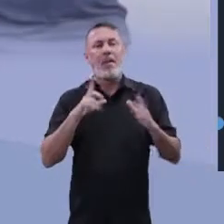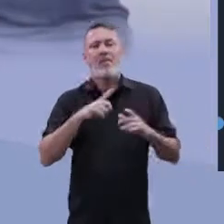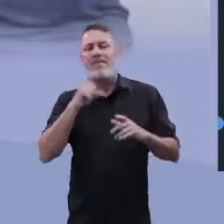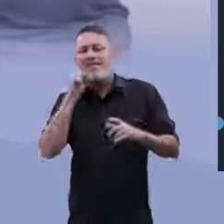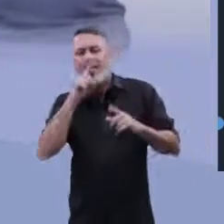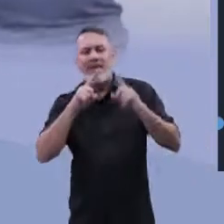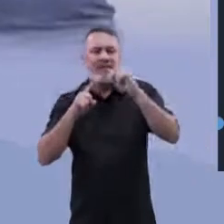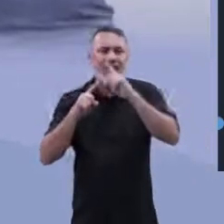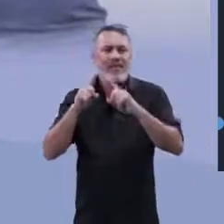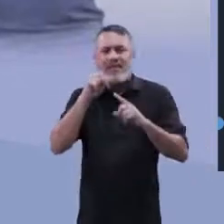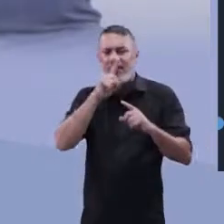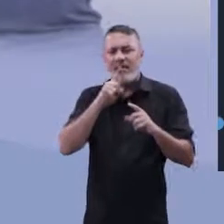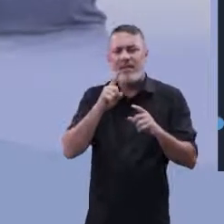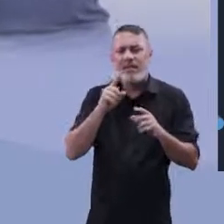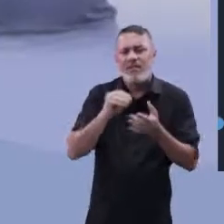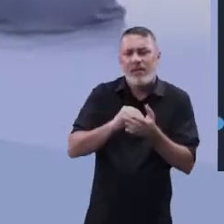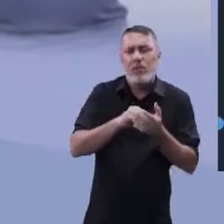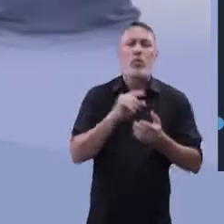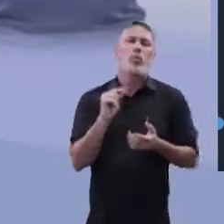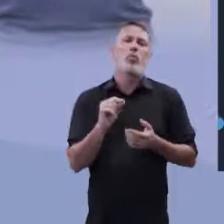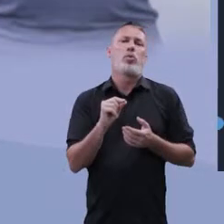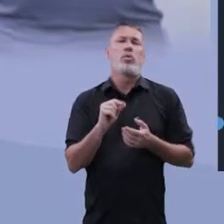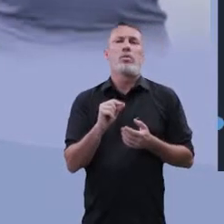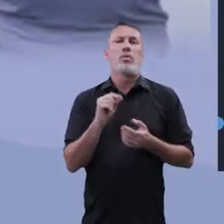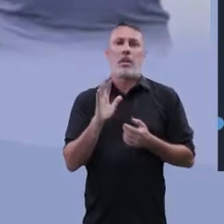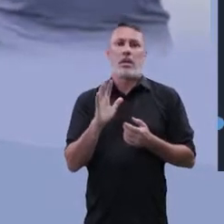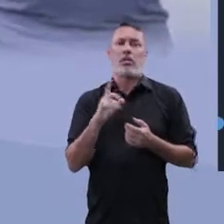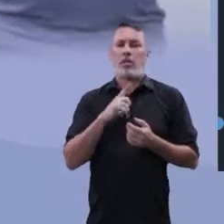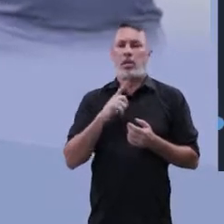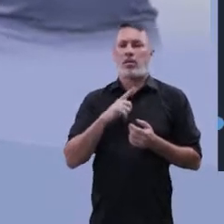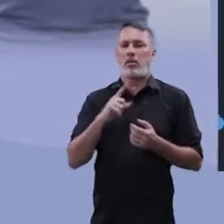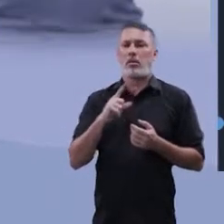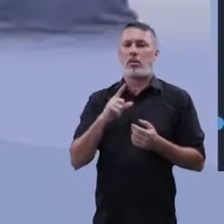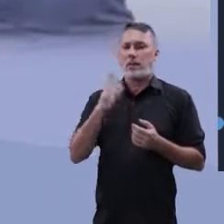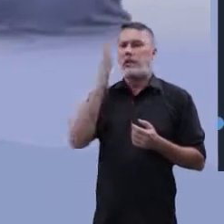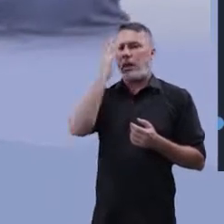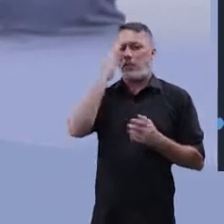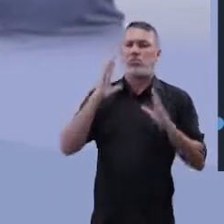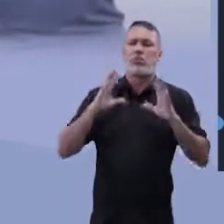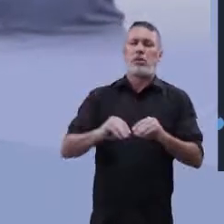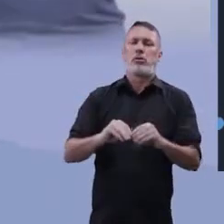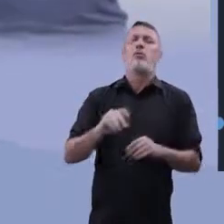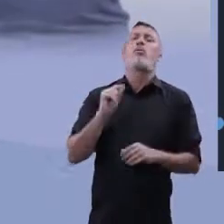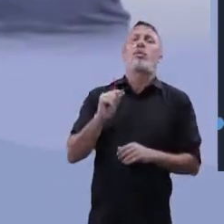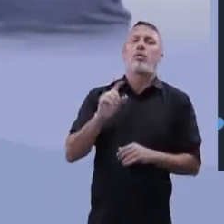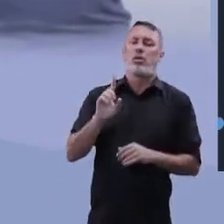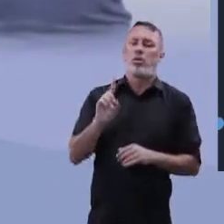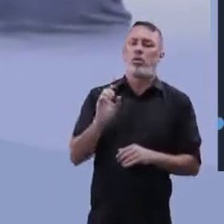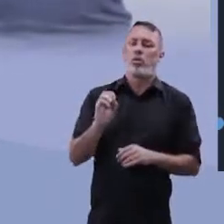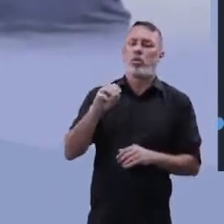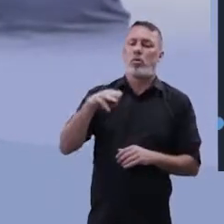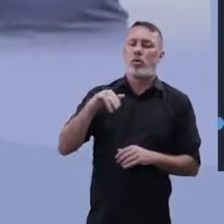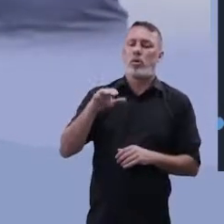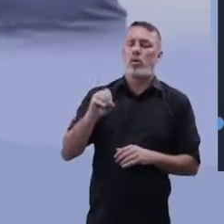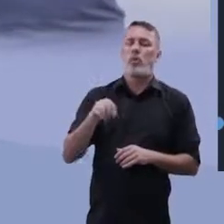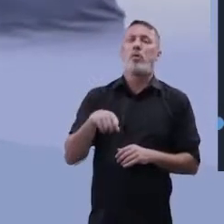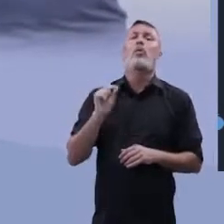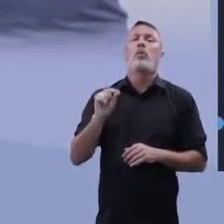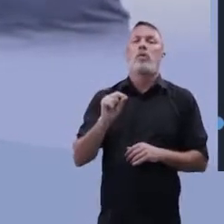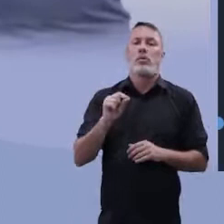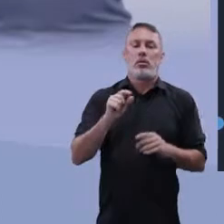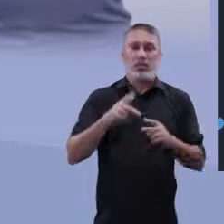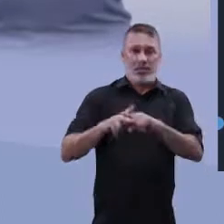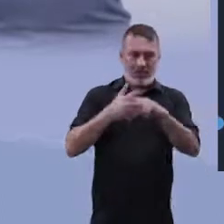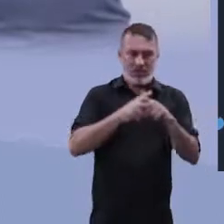vai ter algumas falhas, poucas falhas, mas ele já mostra de fato ali domínio. Ele já começa a mostrar ao corretor que